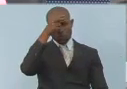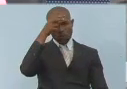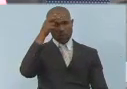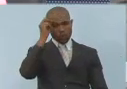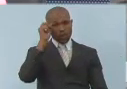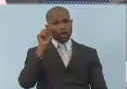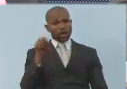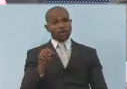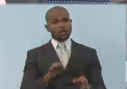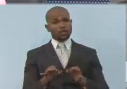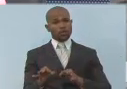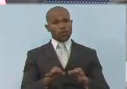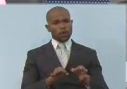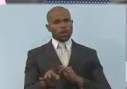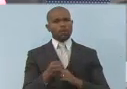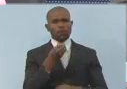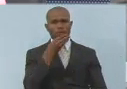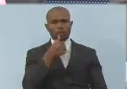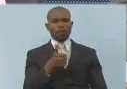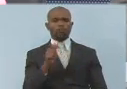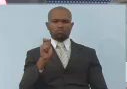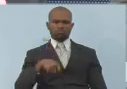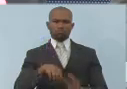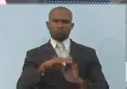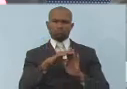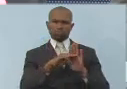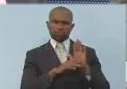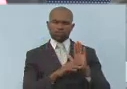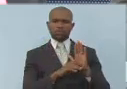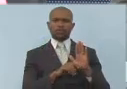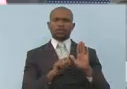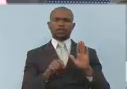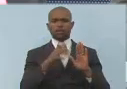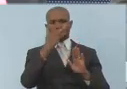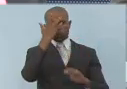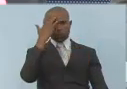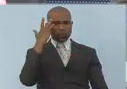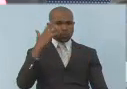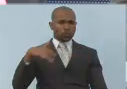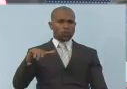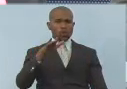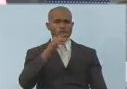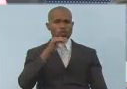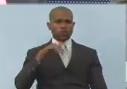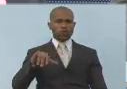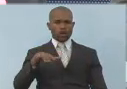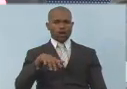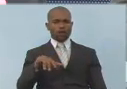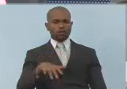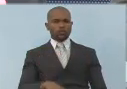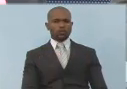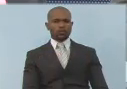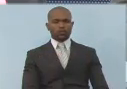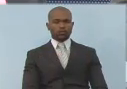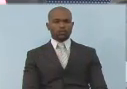esse programa que é muito bom para os servidores, inclusive